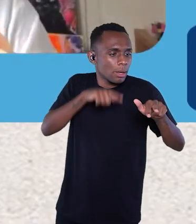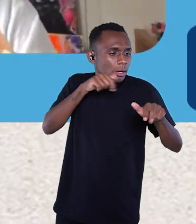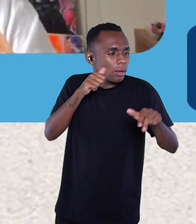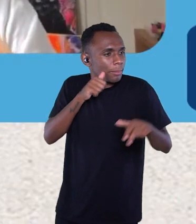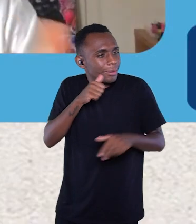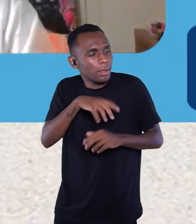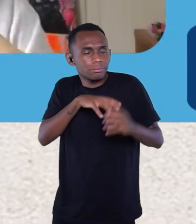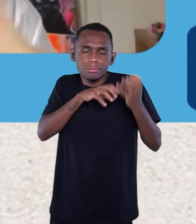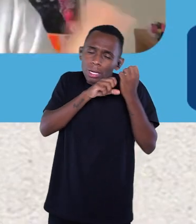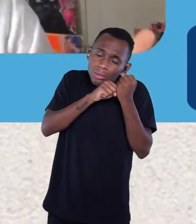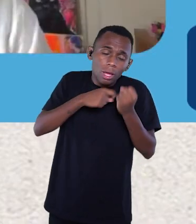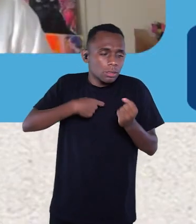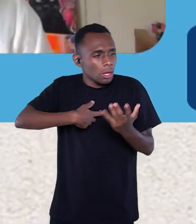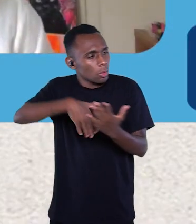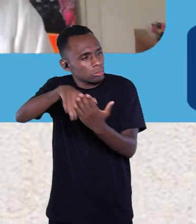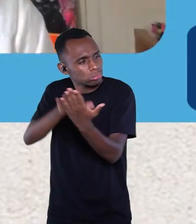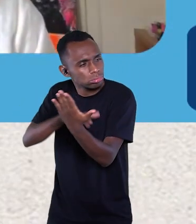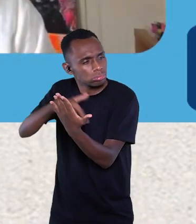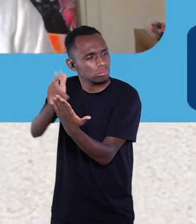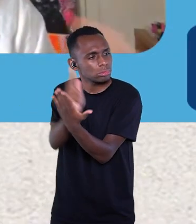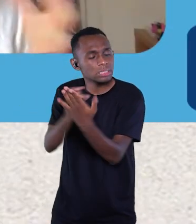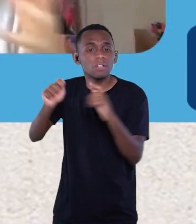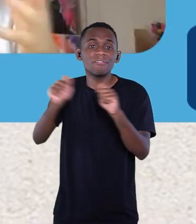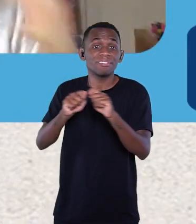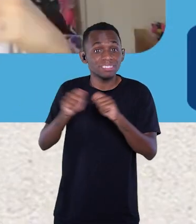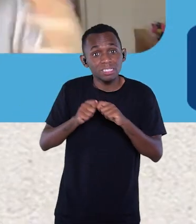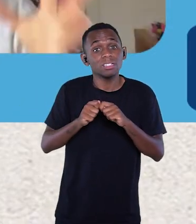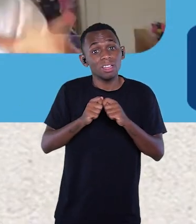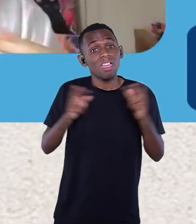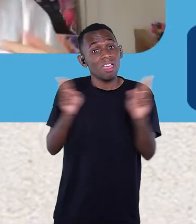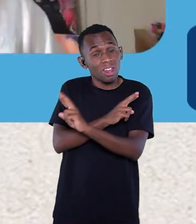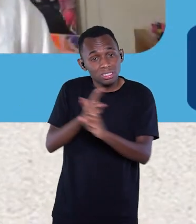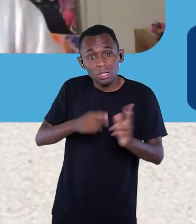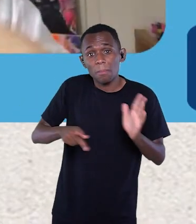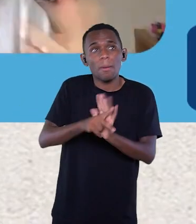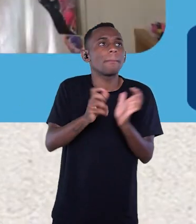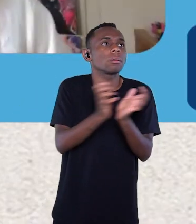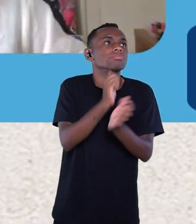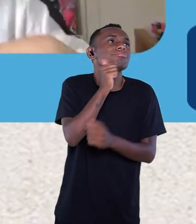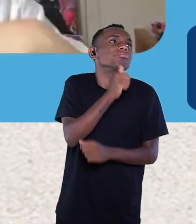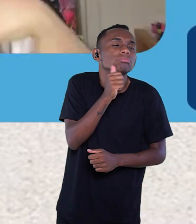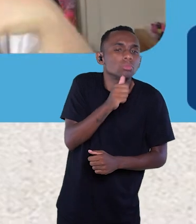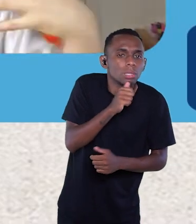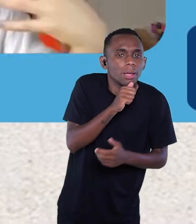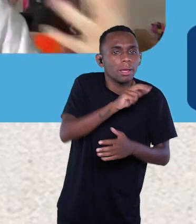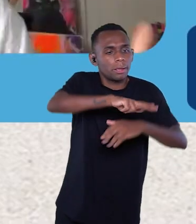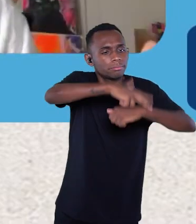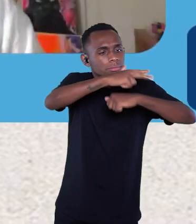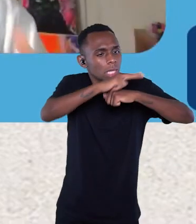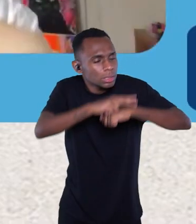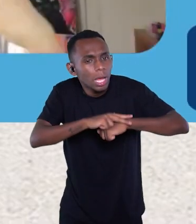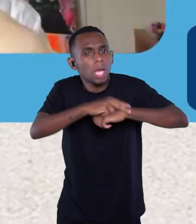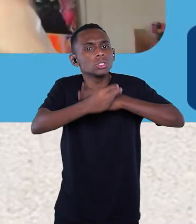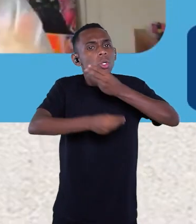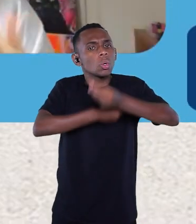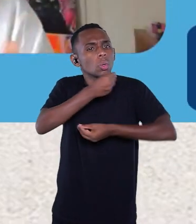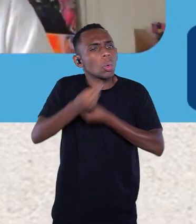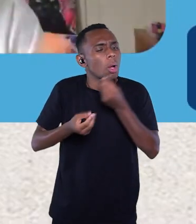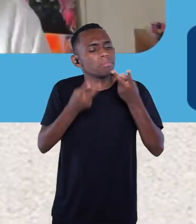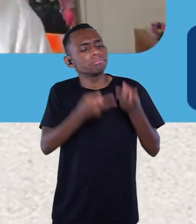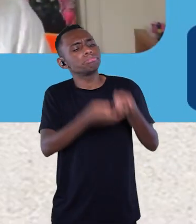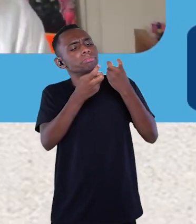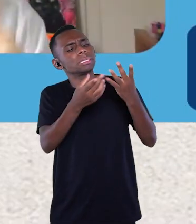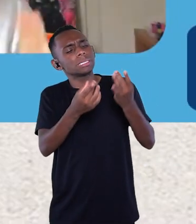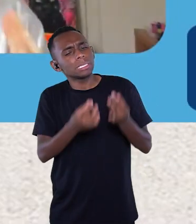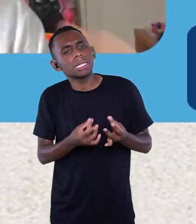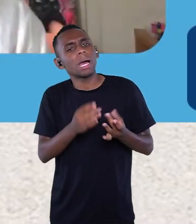deitada, né? E como que isso tem a ver com essas imagens de mulheres reclinadas e como que são essas Vênus,